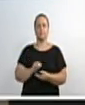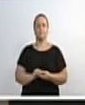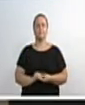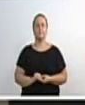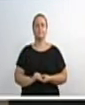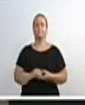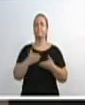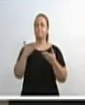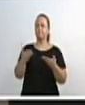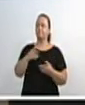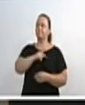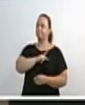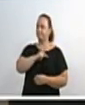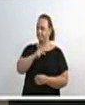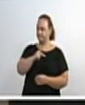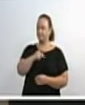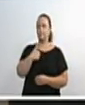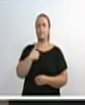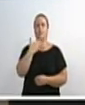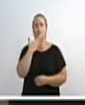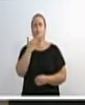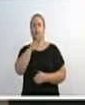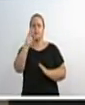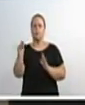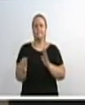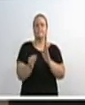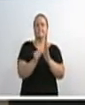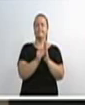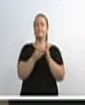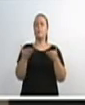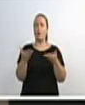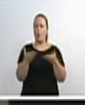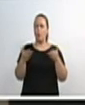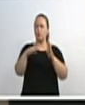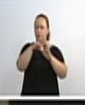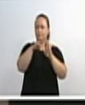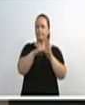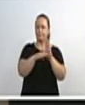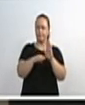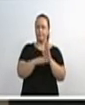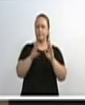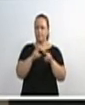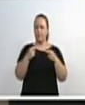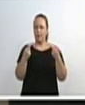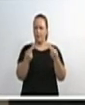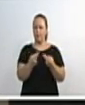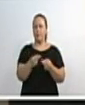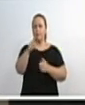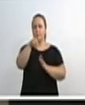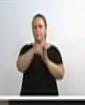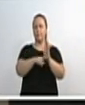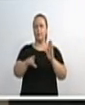Senhor presidente, peço na inclusão da ordem do dia da presente reunião dos projetos de lei